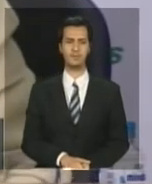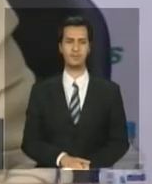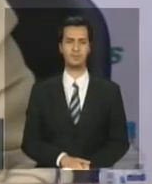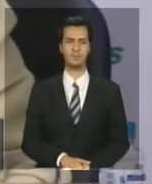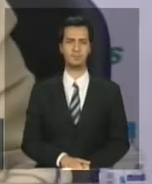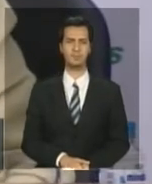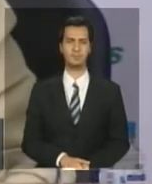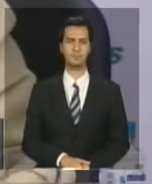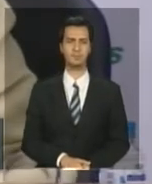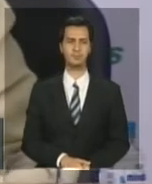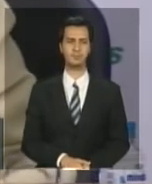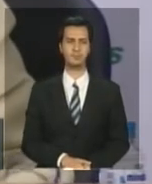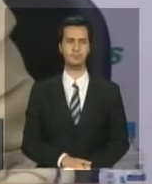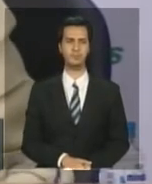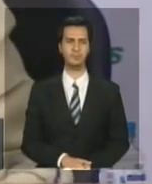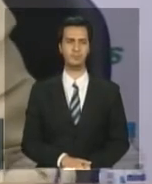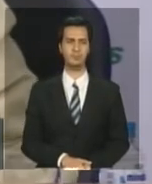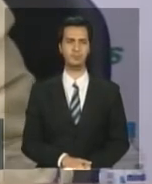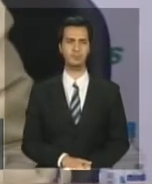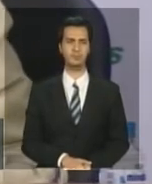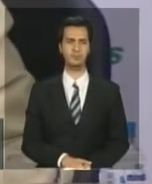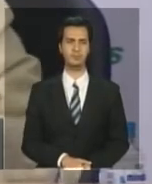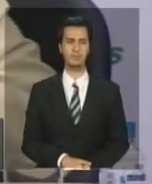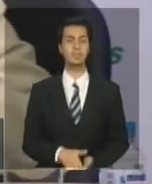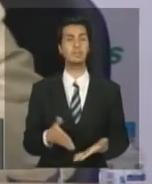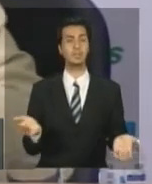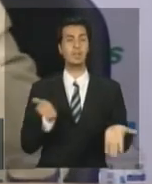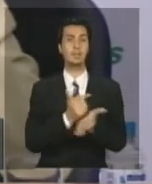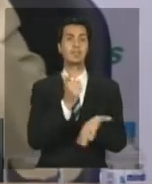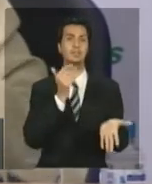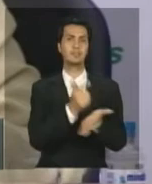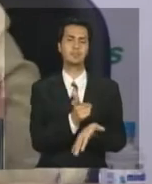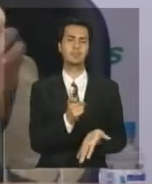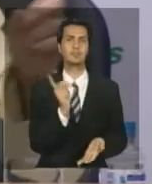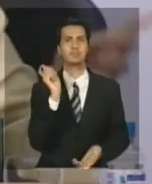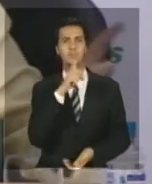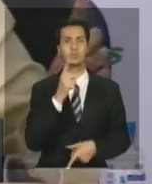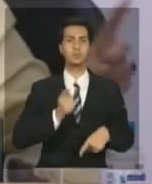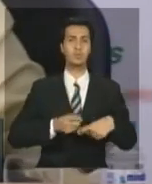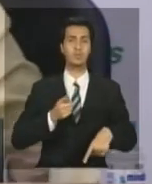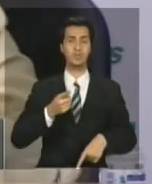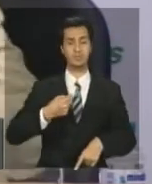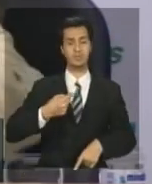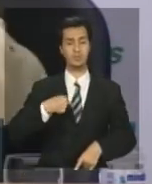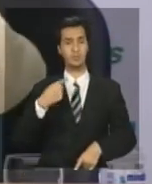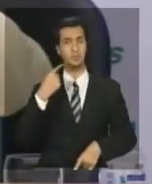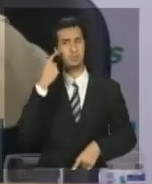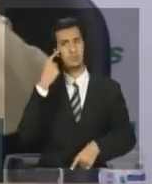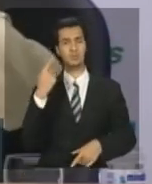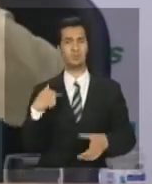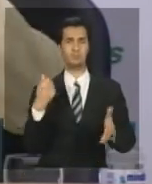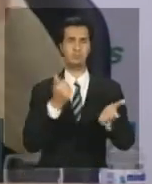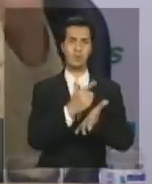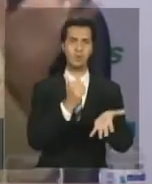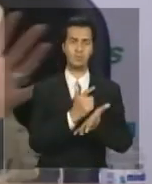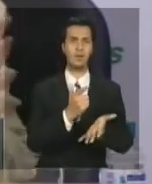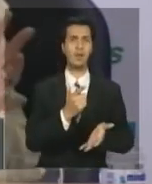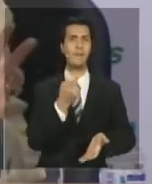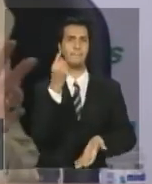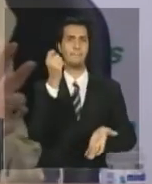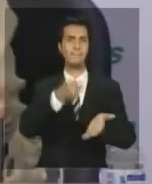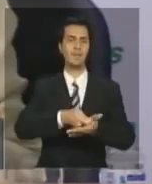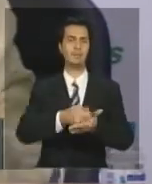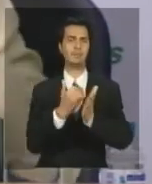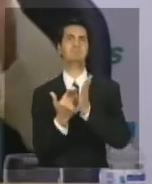Olha, aí a questão da aquisição, ela é complicada, porque se a gente diz que vai comprar, eu não compro, porque o preço bate lá em cima. Então, eu não posso